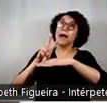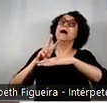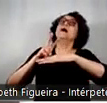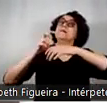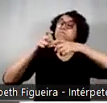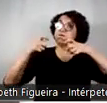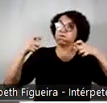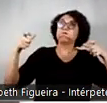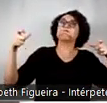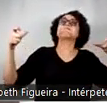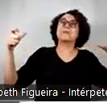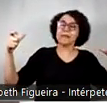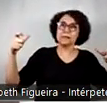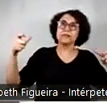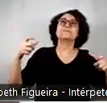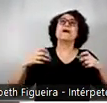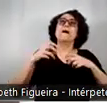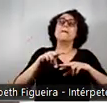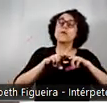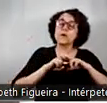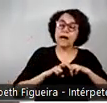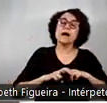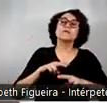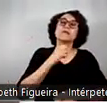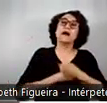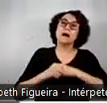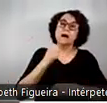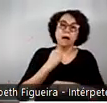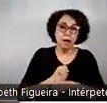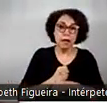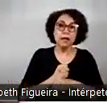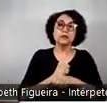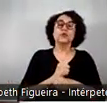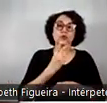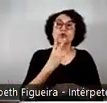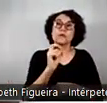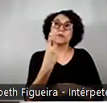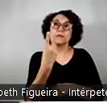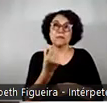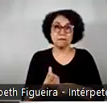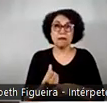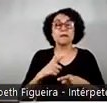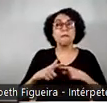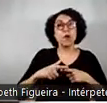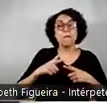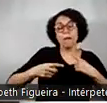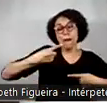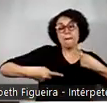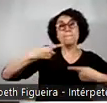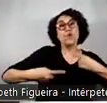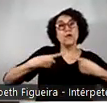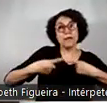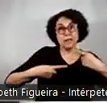né, um agravamento, né, político e social na Venezuela. Então, a gente, por ter